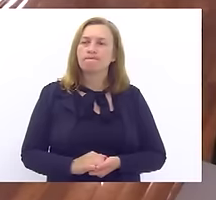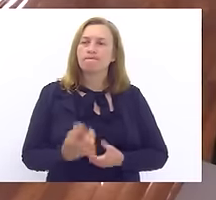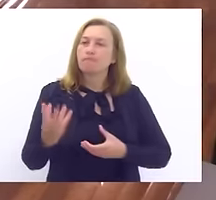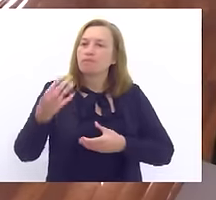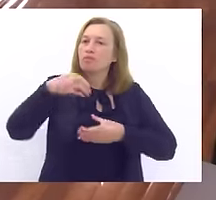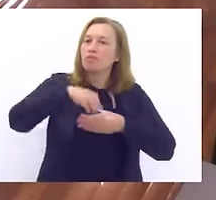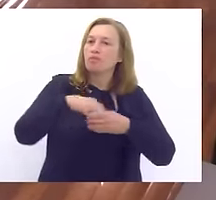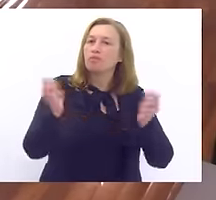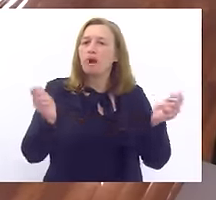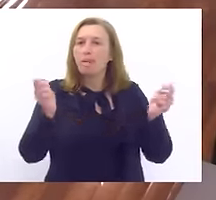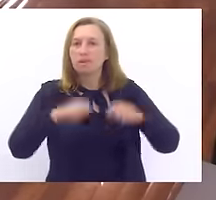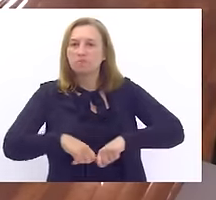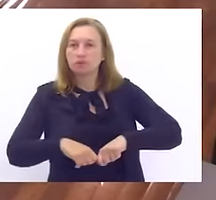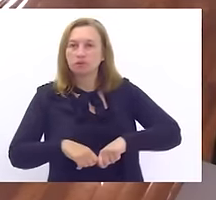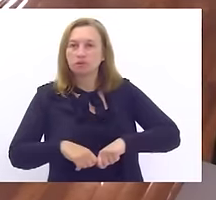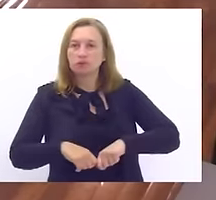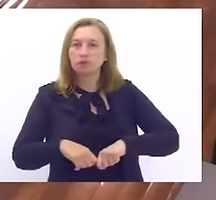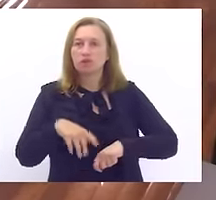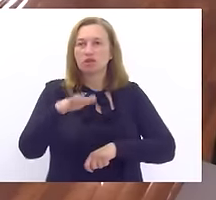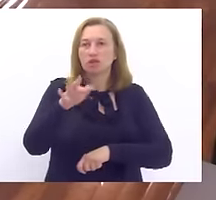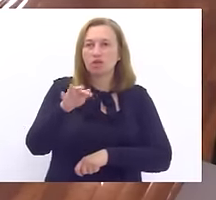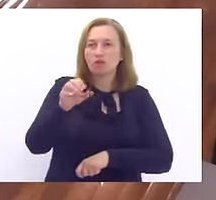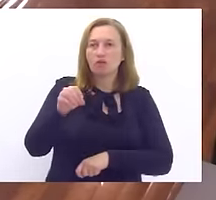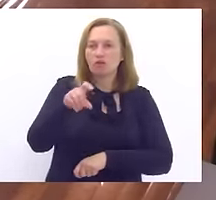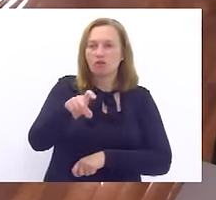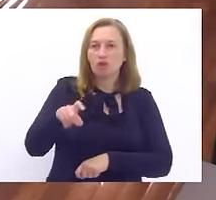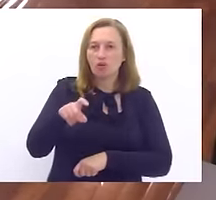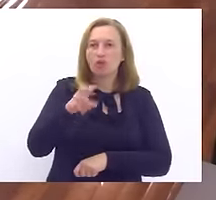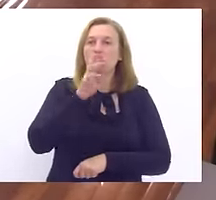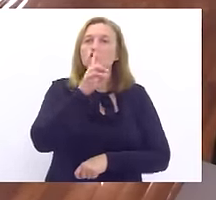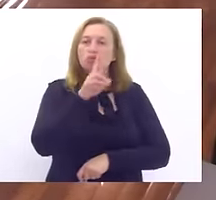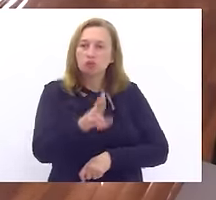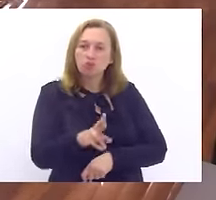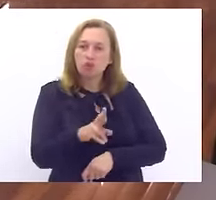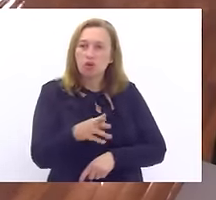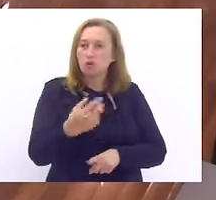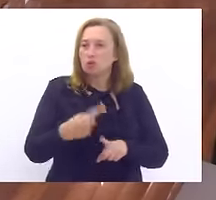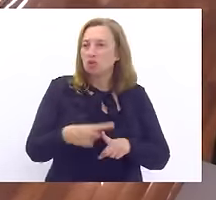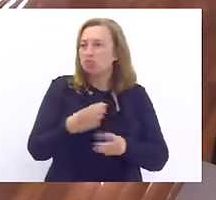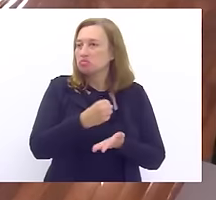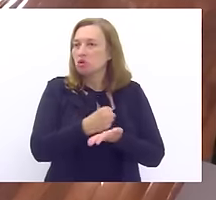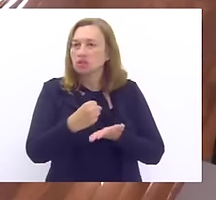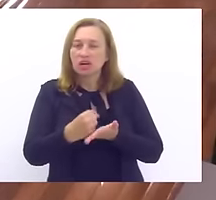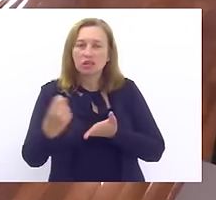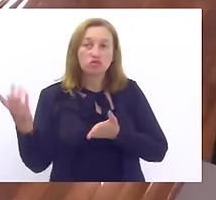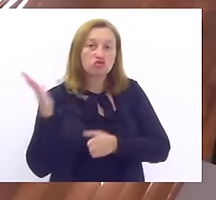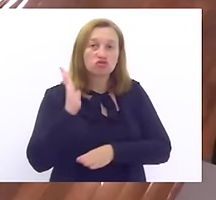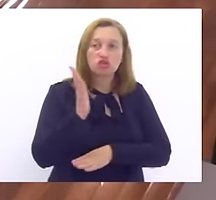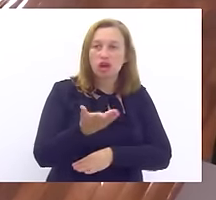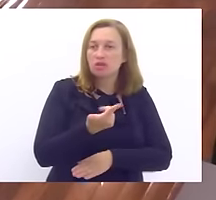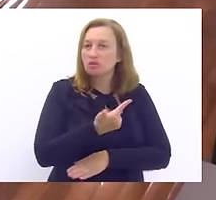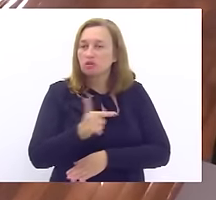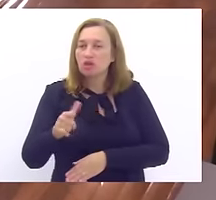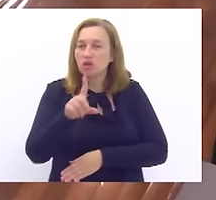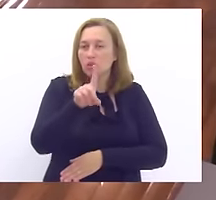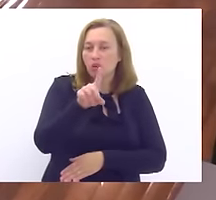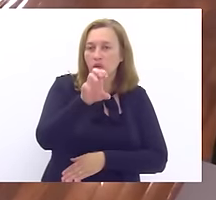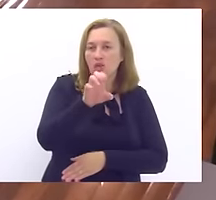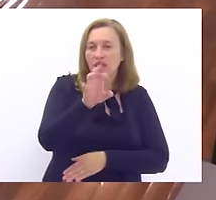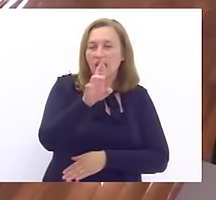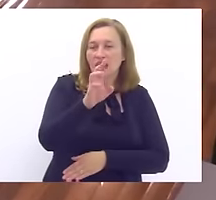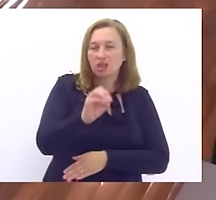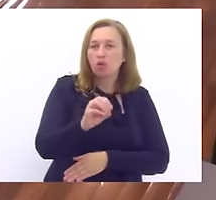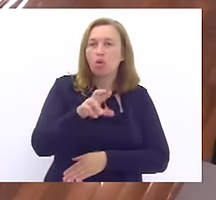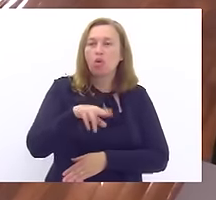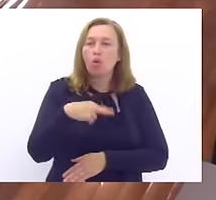da possibilidade da foco responder até porque ela não tem um contrato direto com o Detro ou com o estado